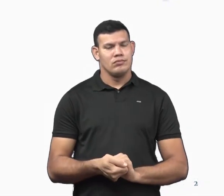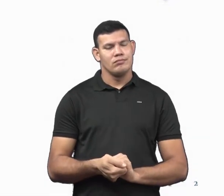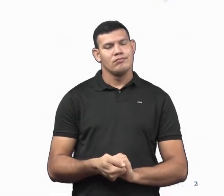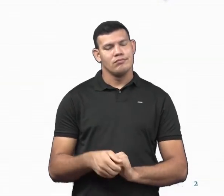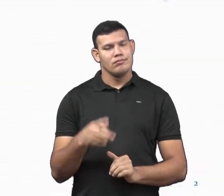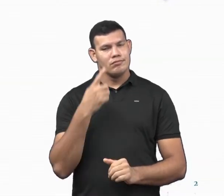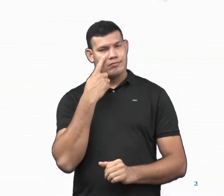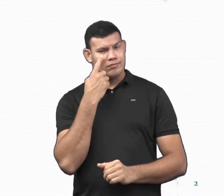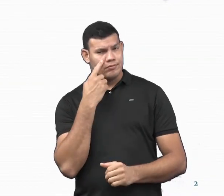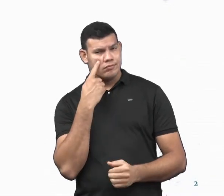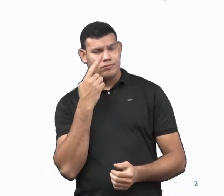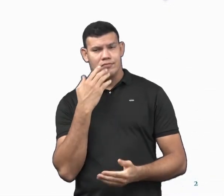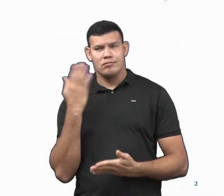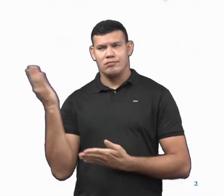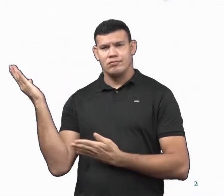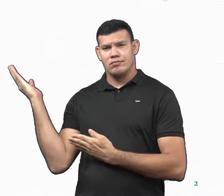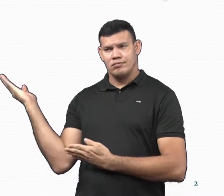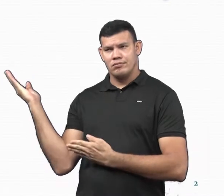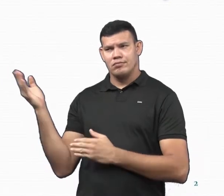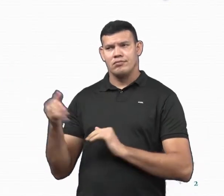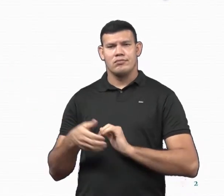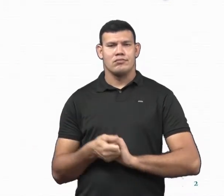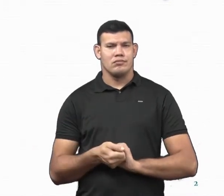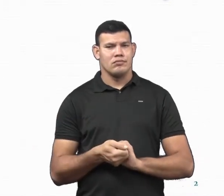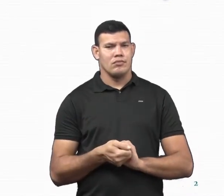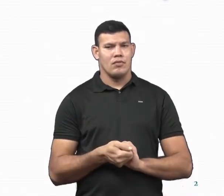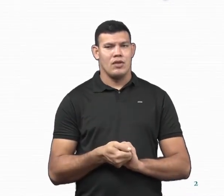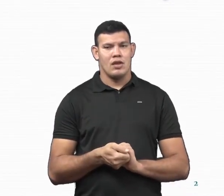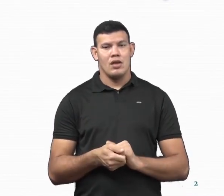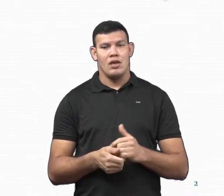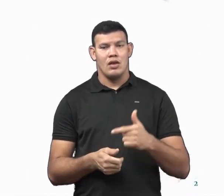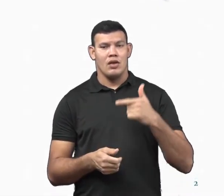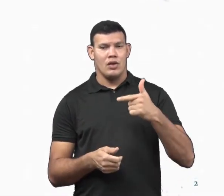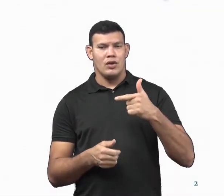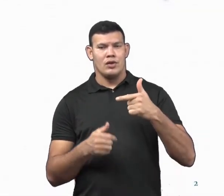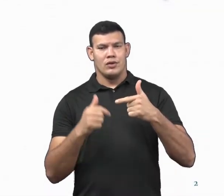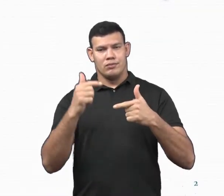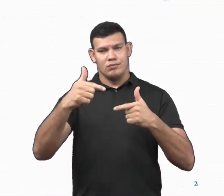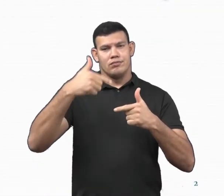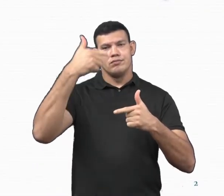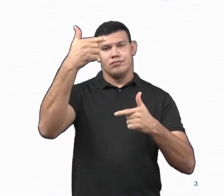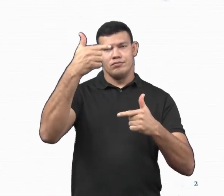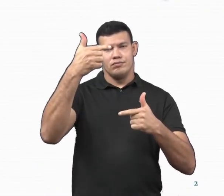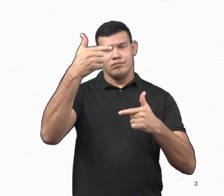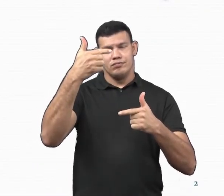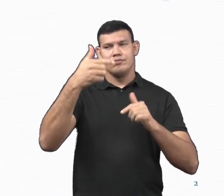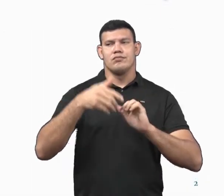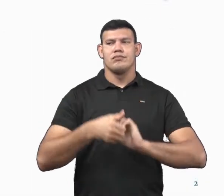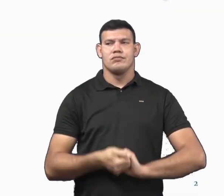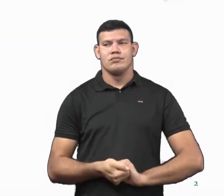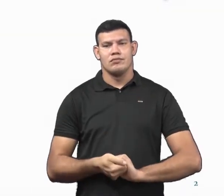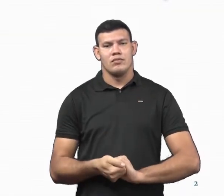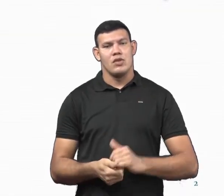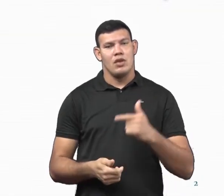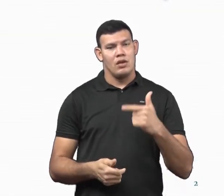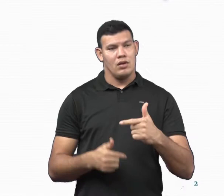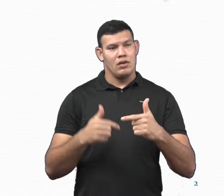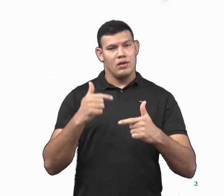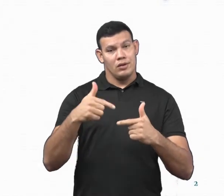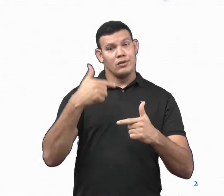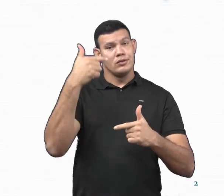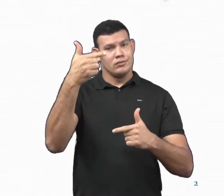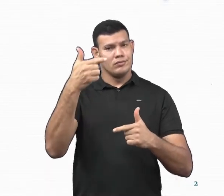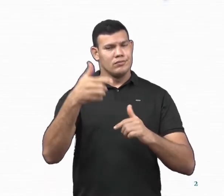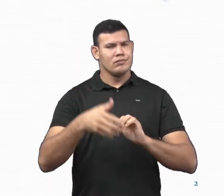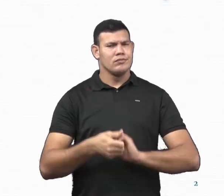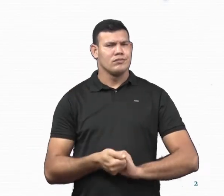estão vendo. E esse aqui é 2 ao quadrado. E os outros 2 que sobraram, 2 ao quadrado. Agora, eu